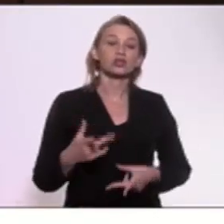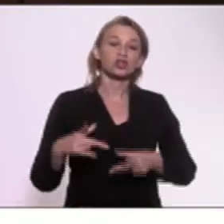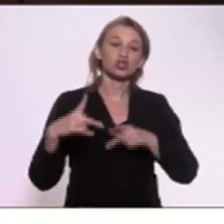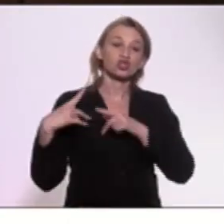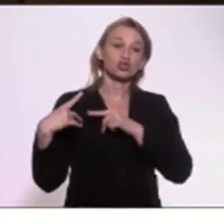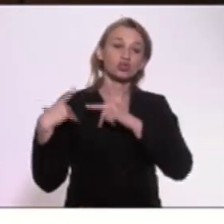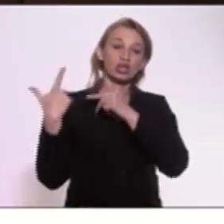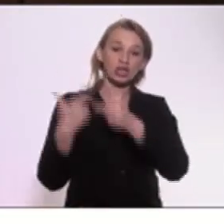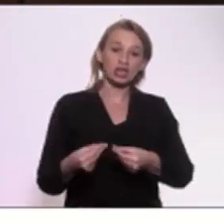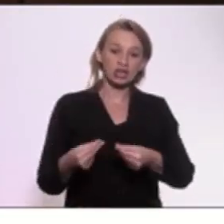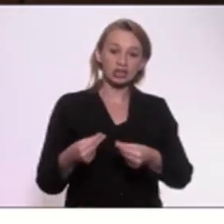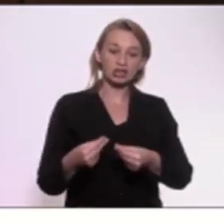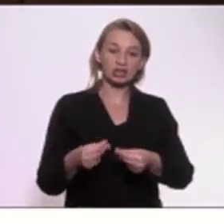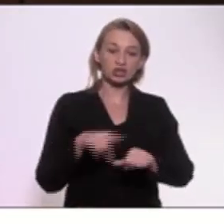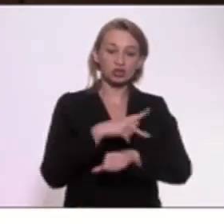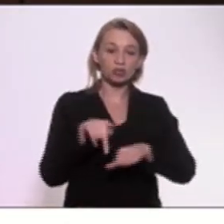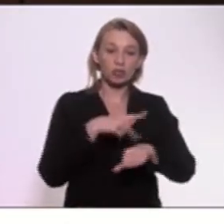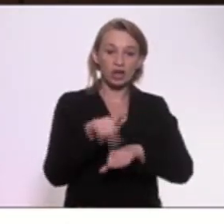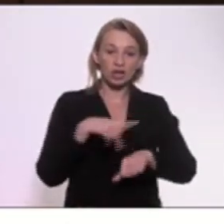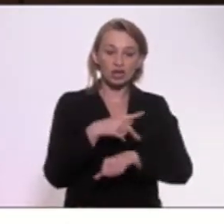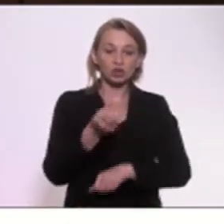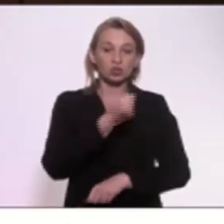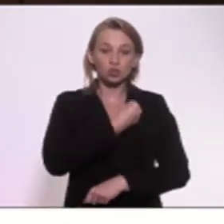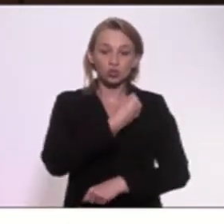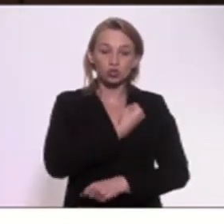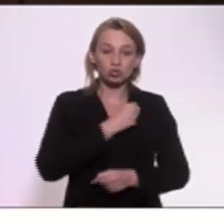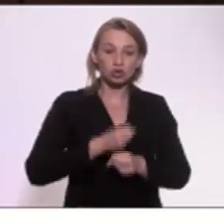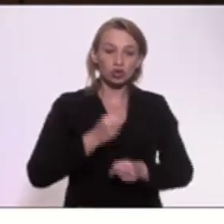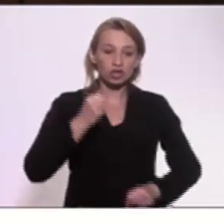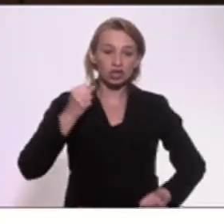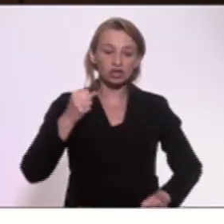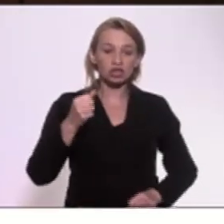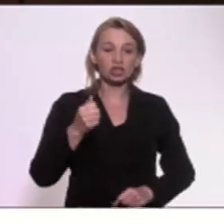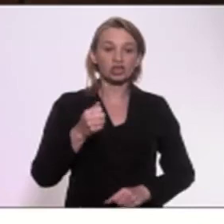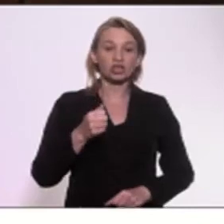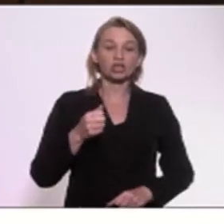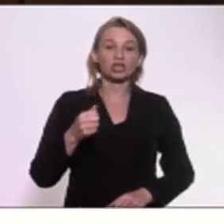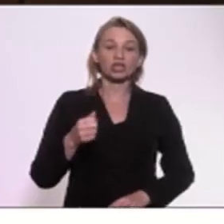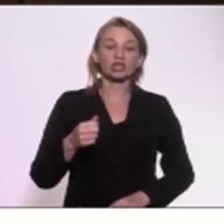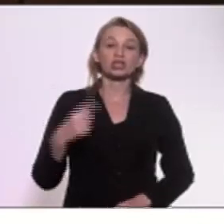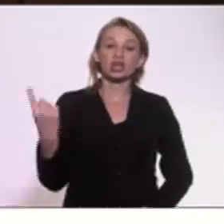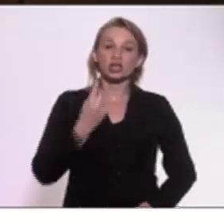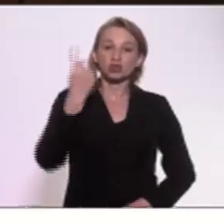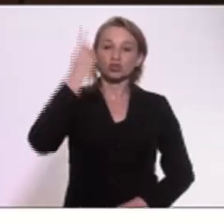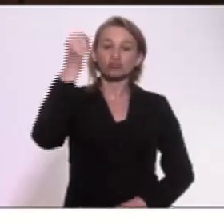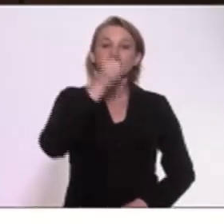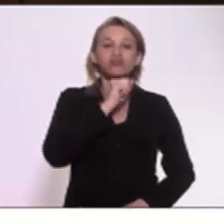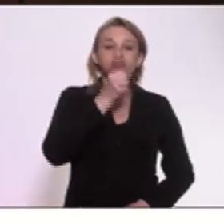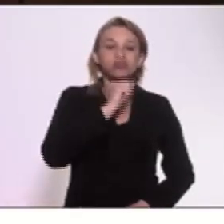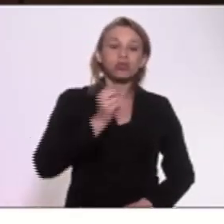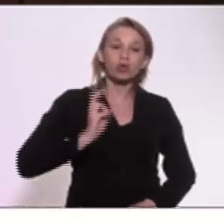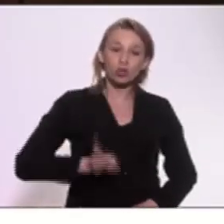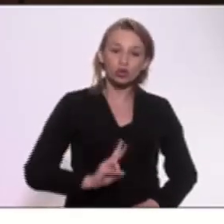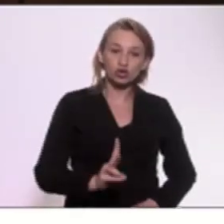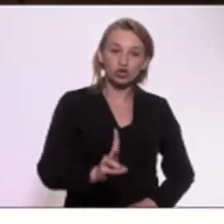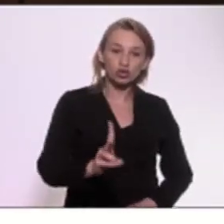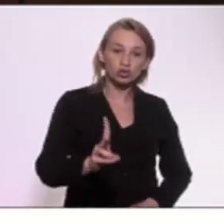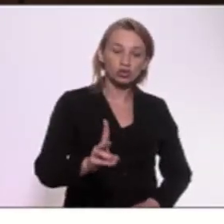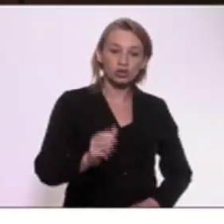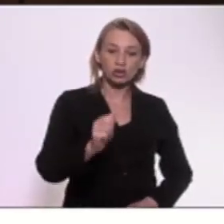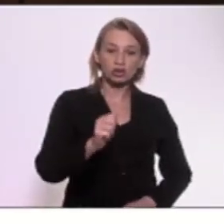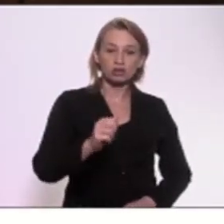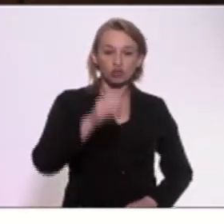um país onde um percentual altíssimo dos adultos, dos idosos, continuam sendo